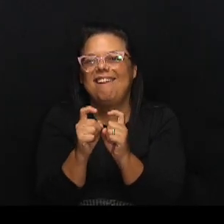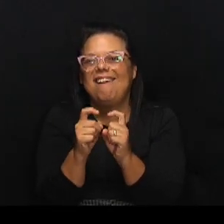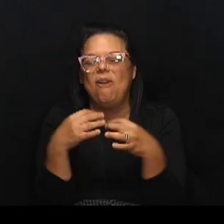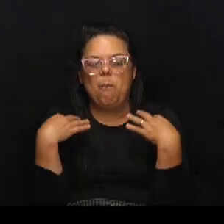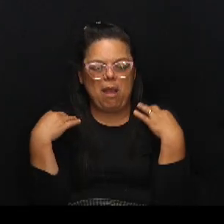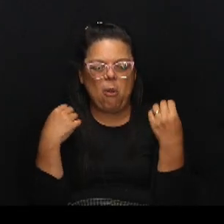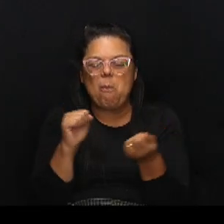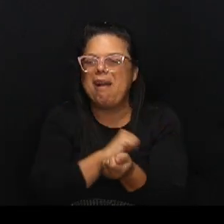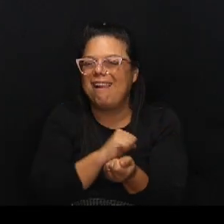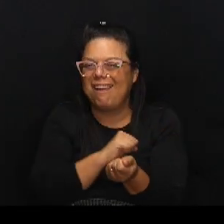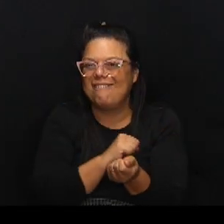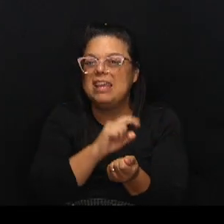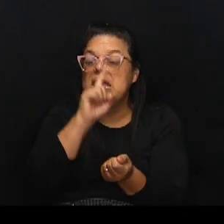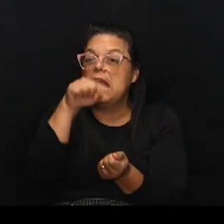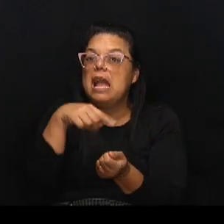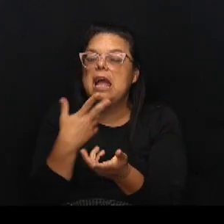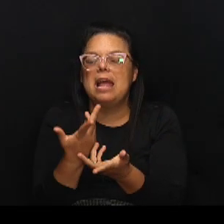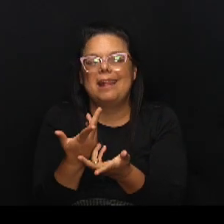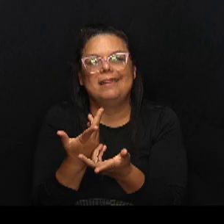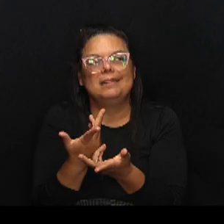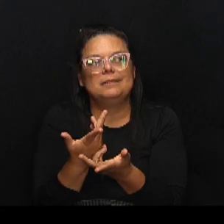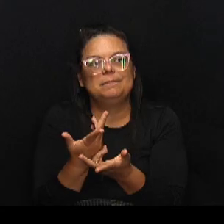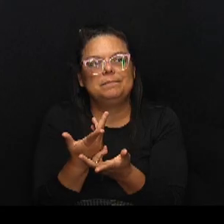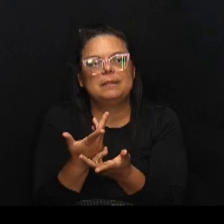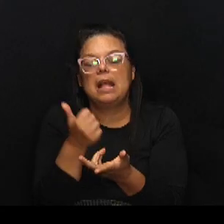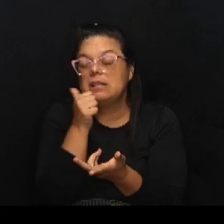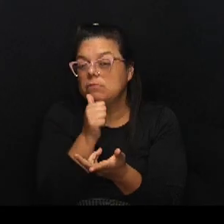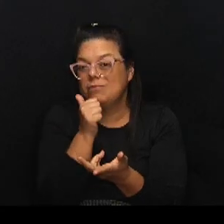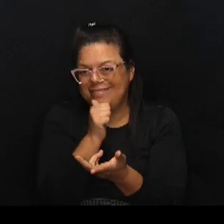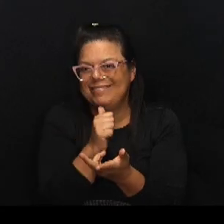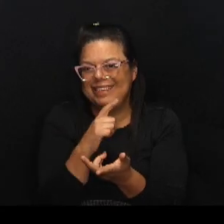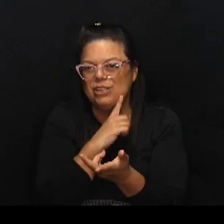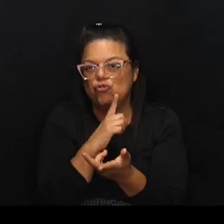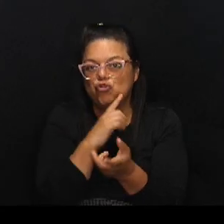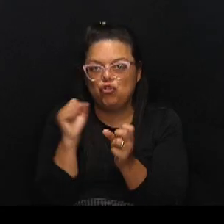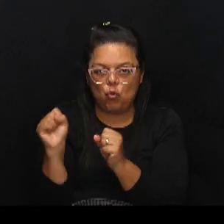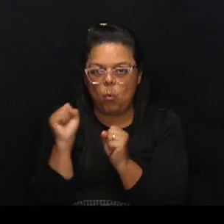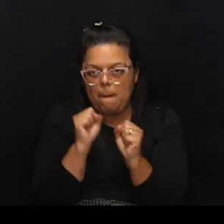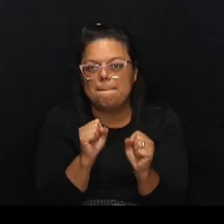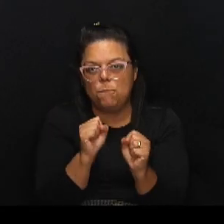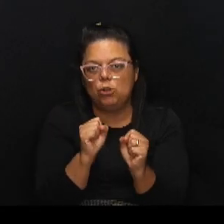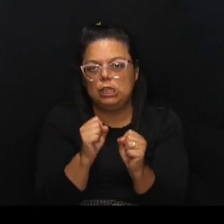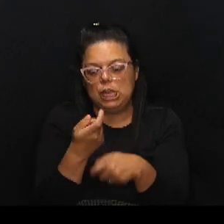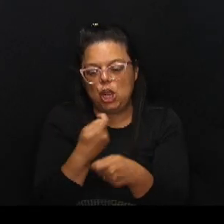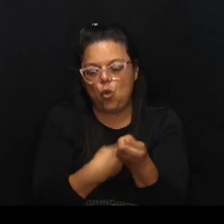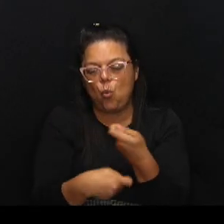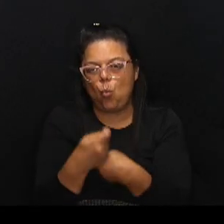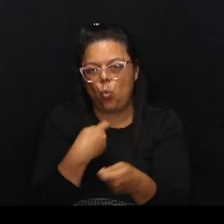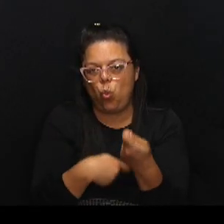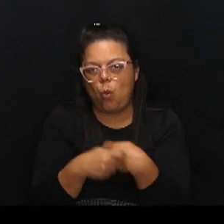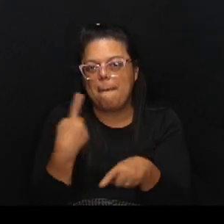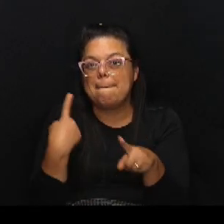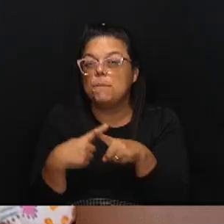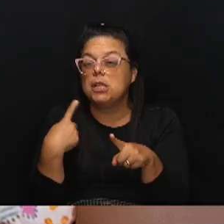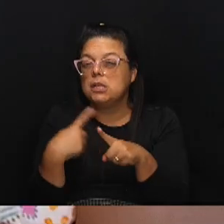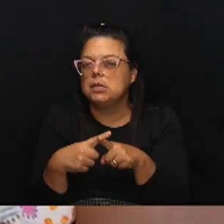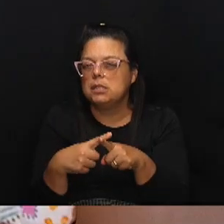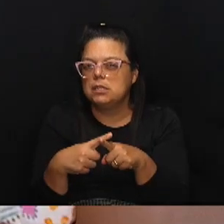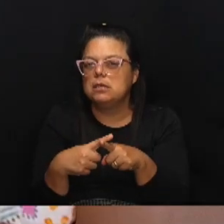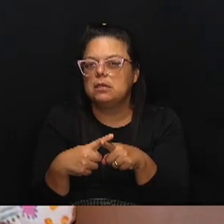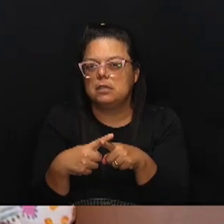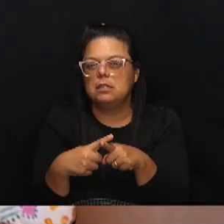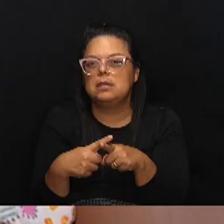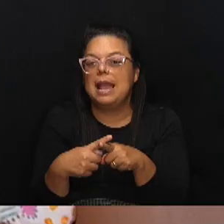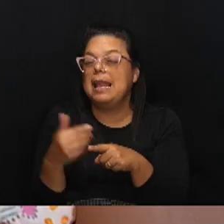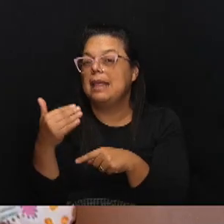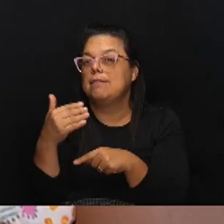uma condição econômica. As mulheres tinham um poder econômico porque elas cobravam a